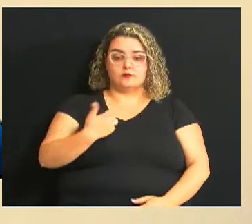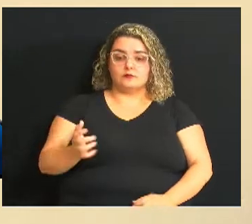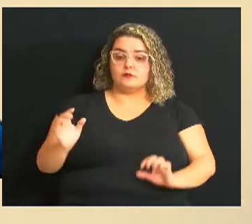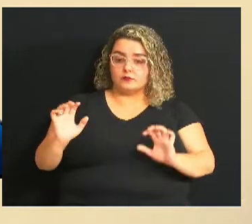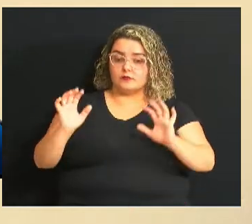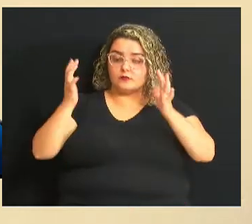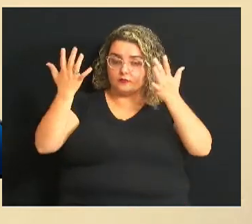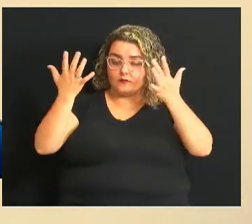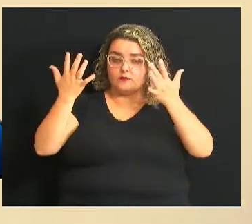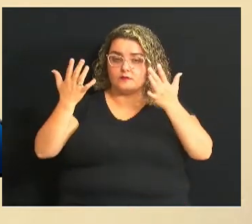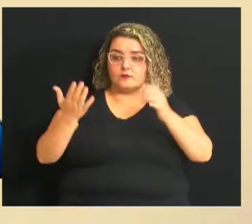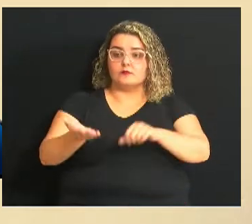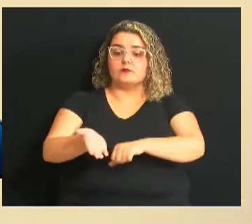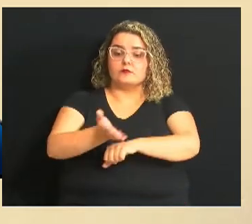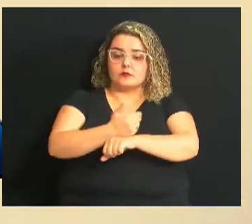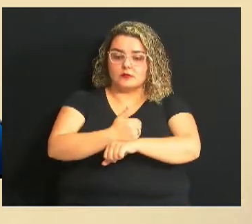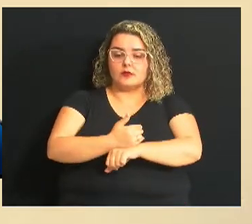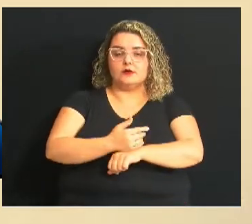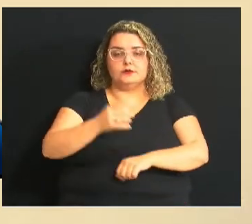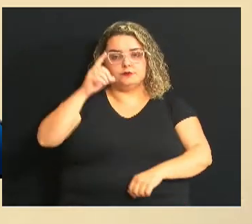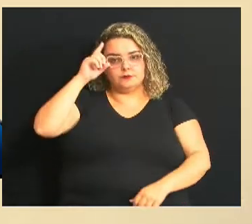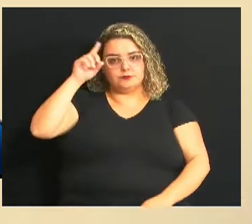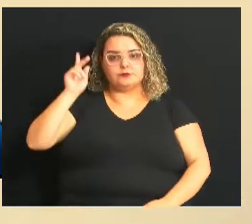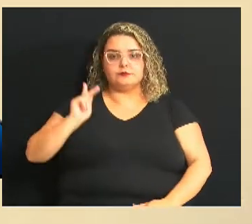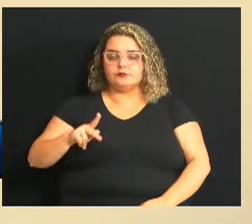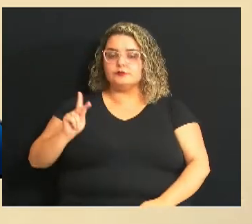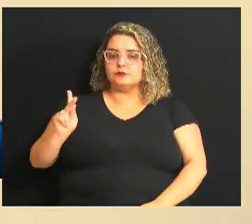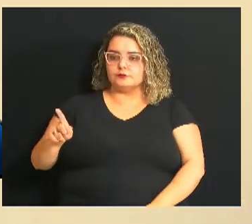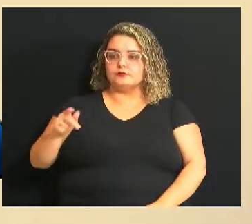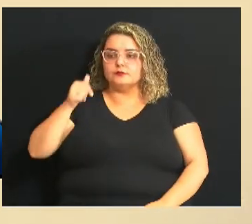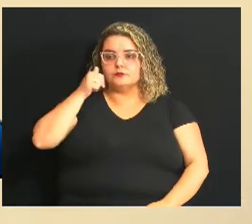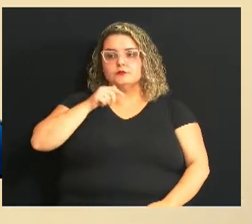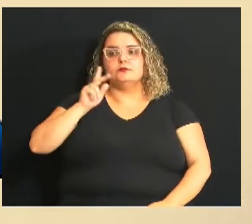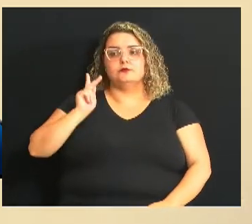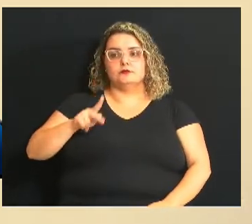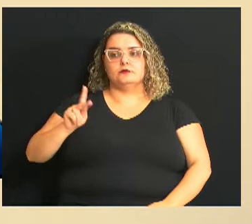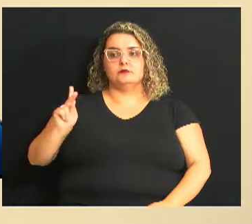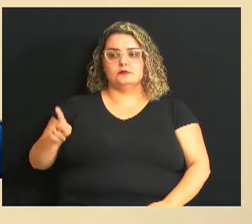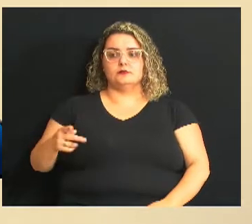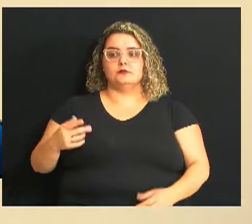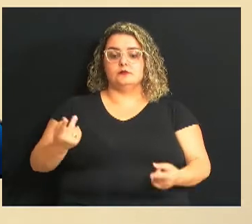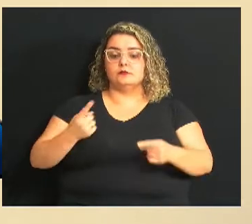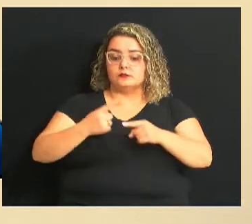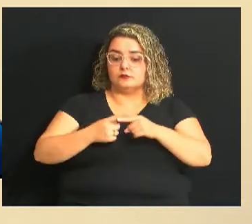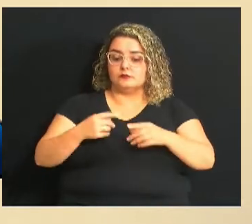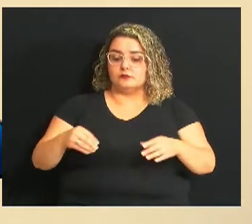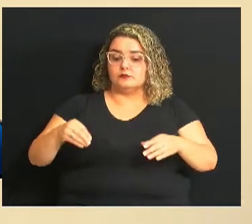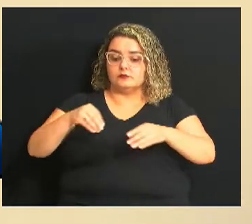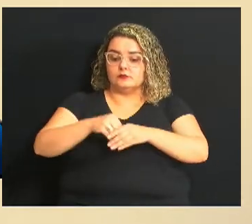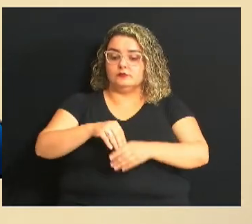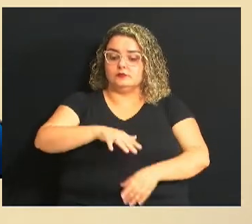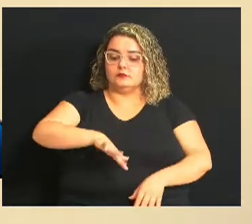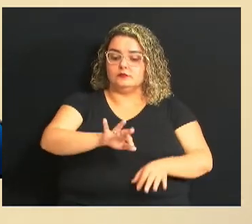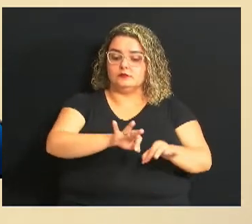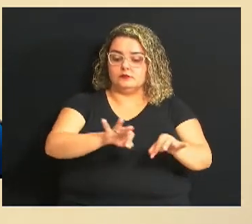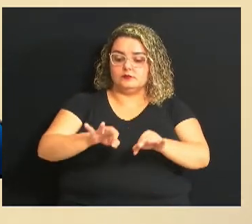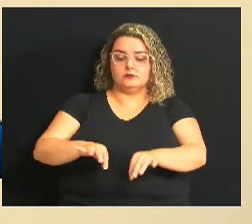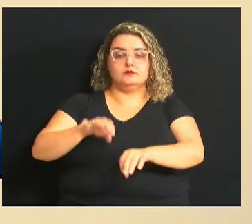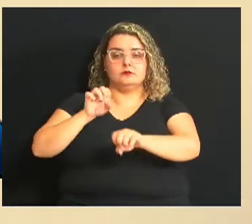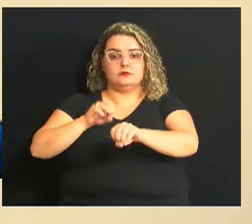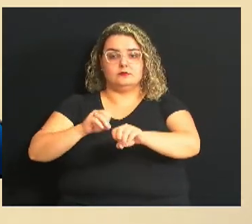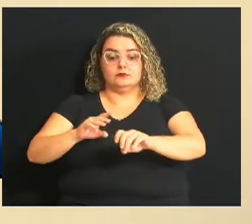celebrando de forma antecipada o dia do professor e da professora. Porque dentro desse projeto educacional que